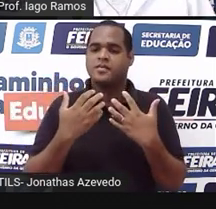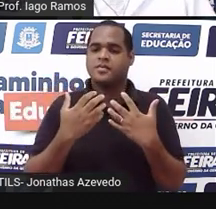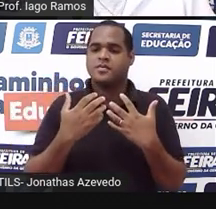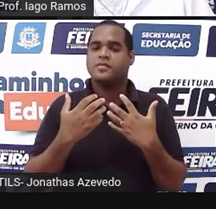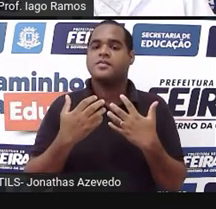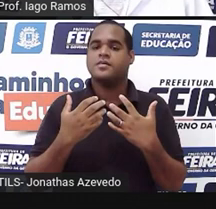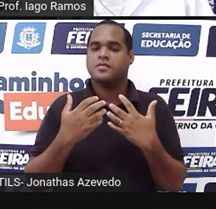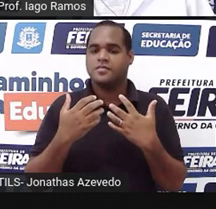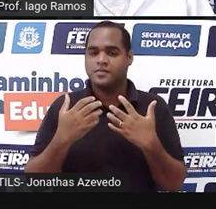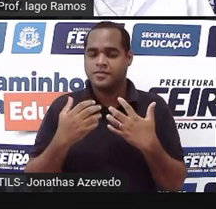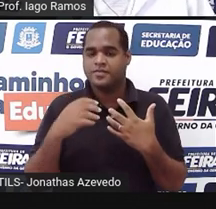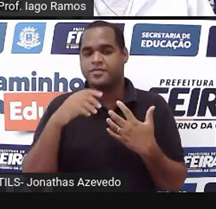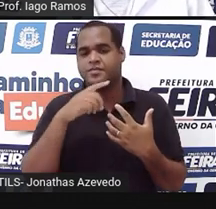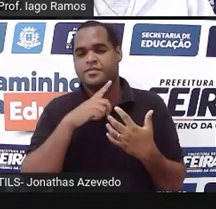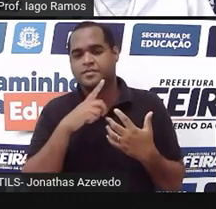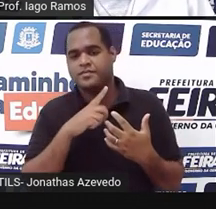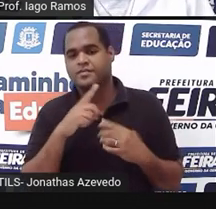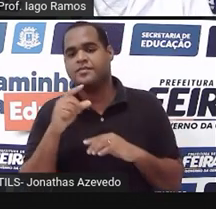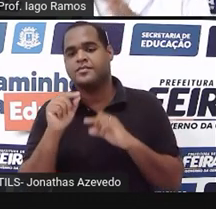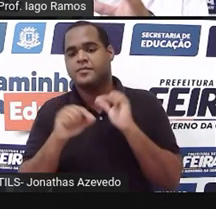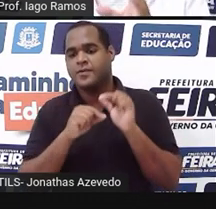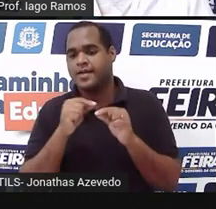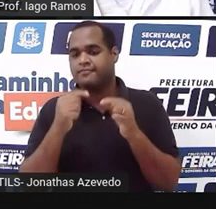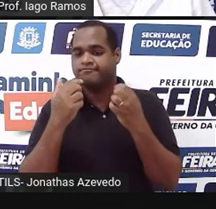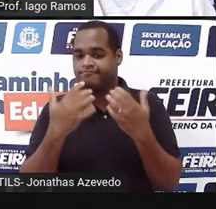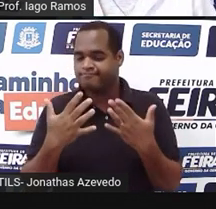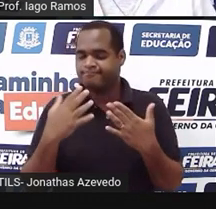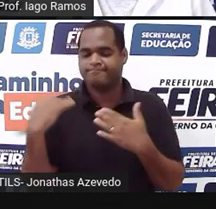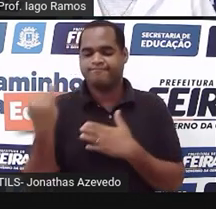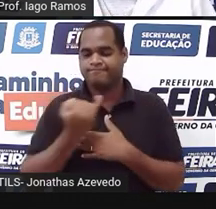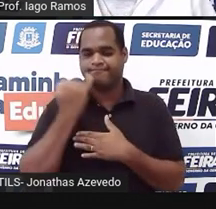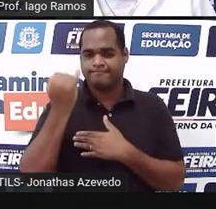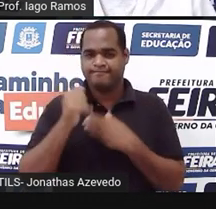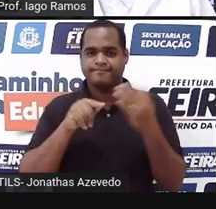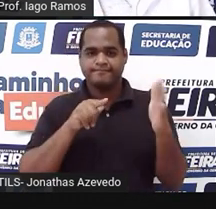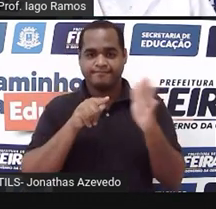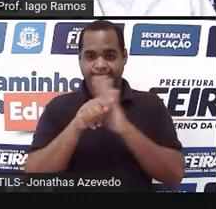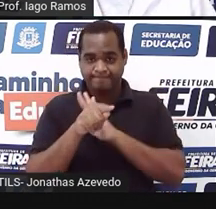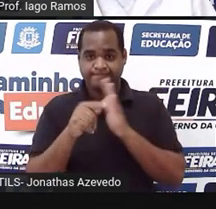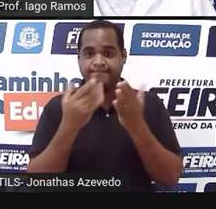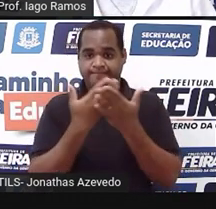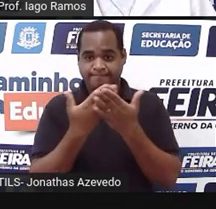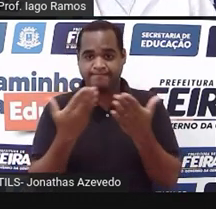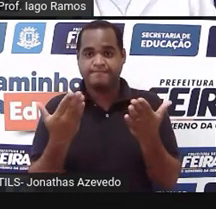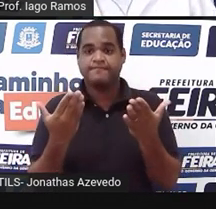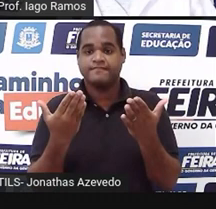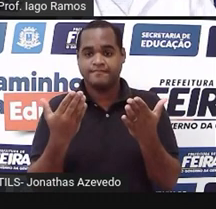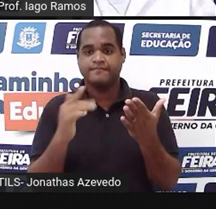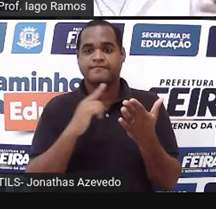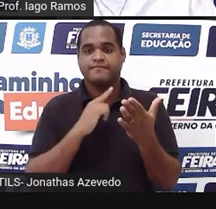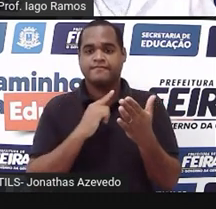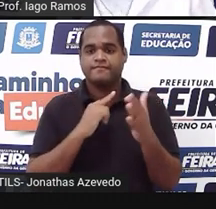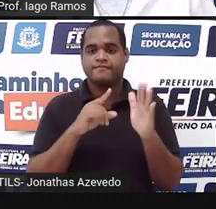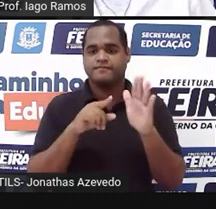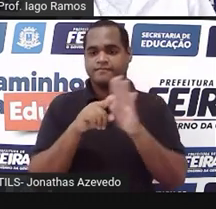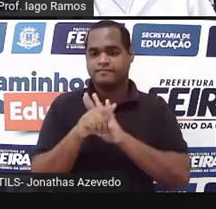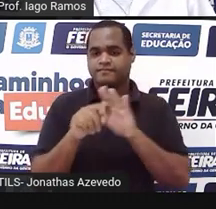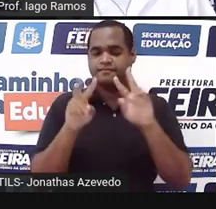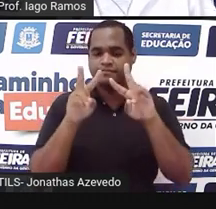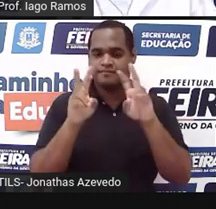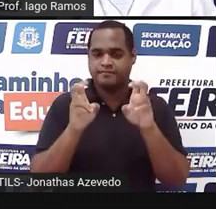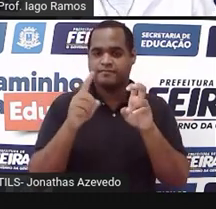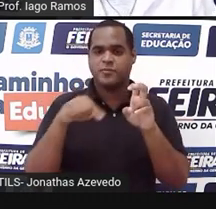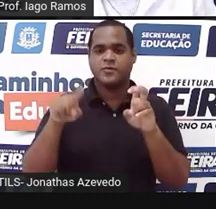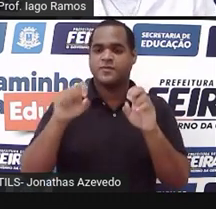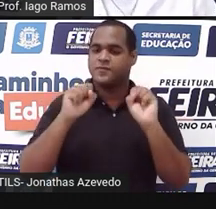aqui de memória e o exercício vai ser tá bom vai ter uma pergunta essa pergunta é sobre um tema que